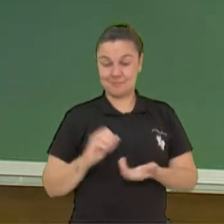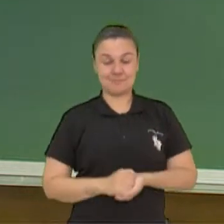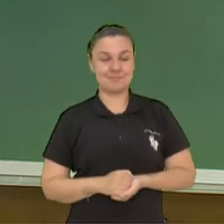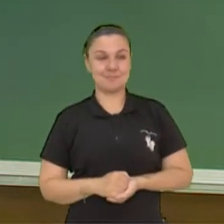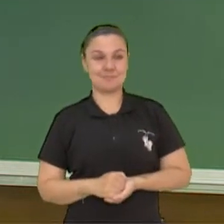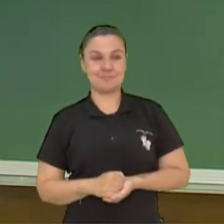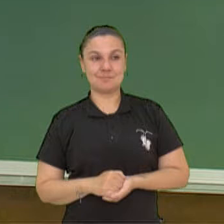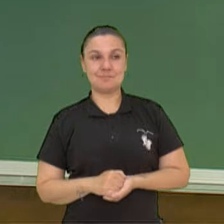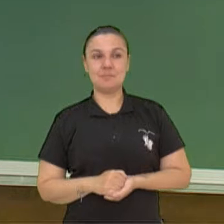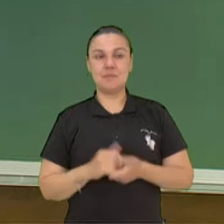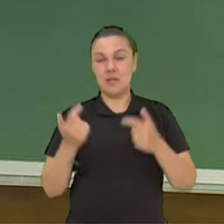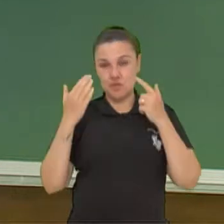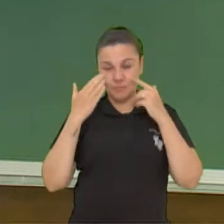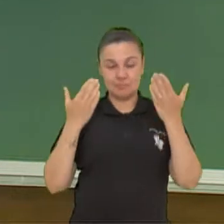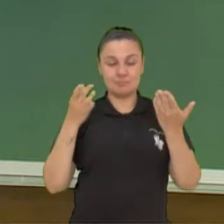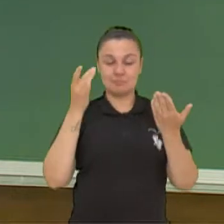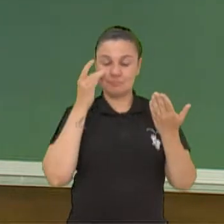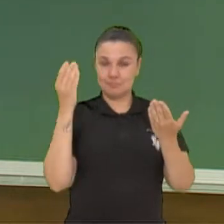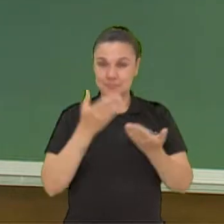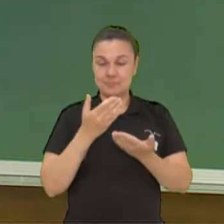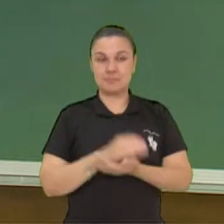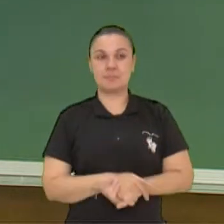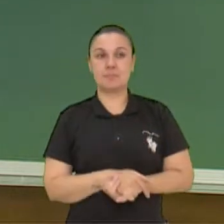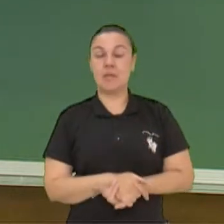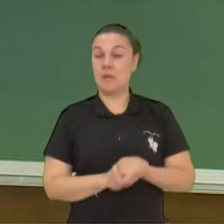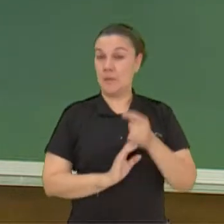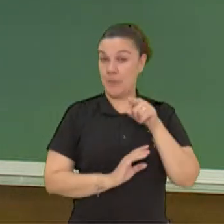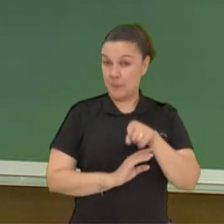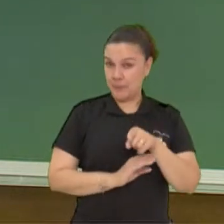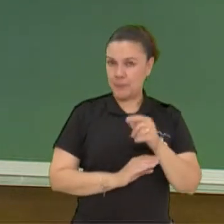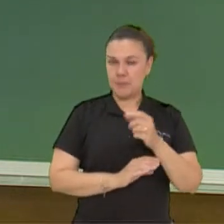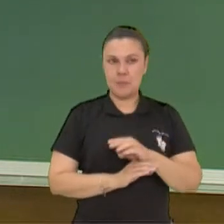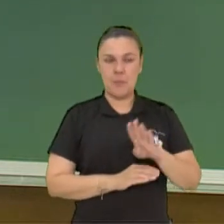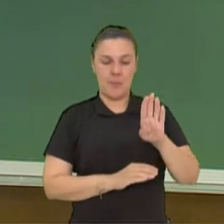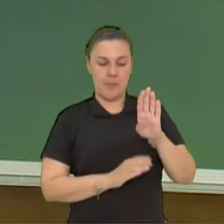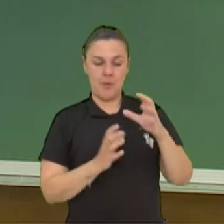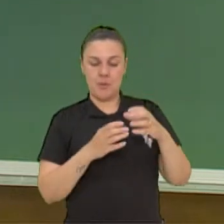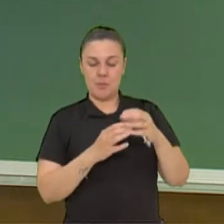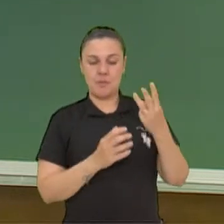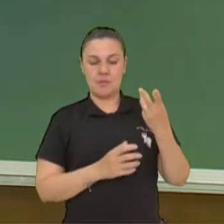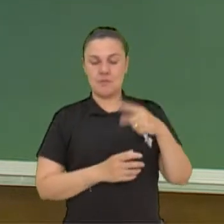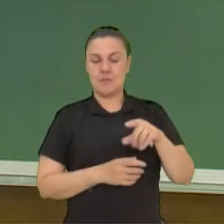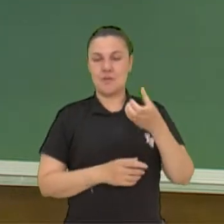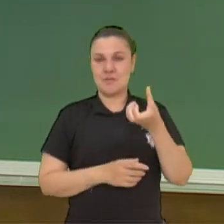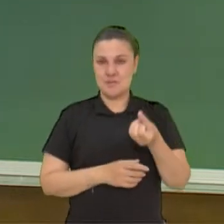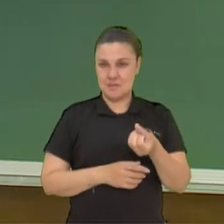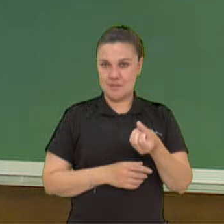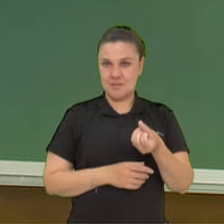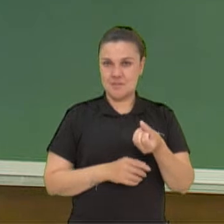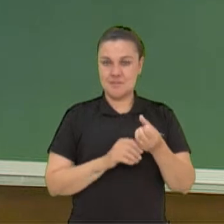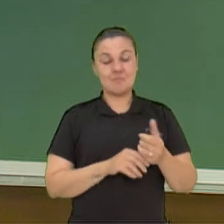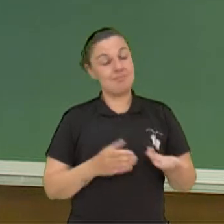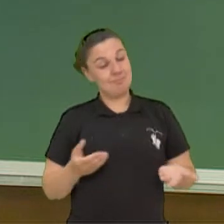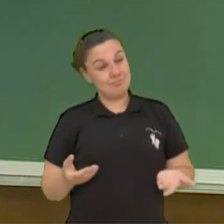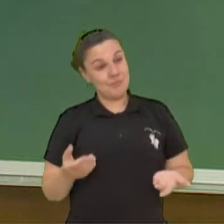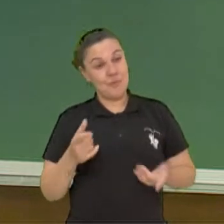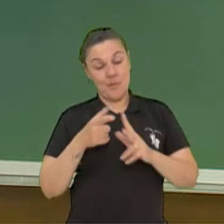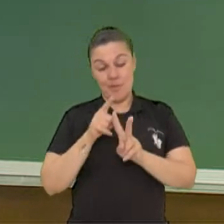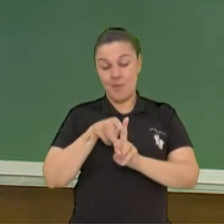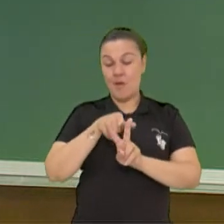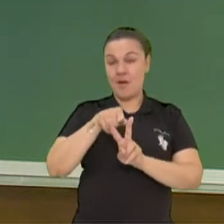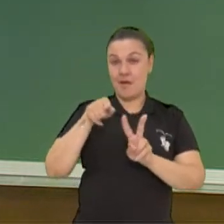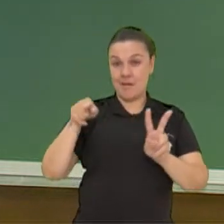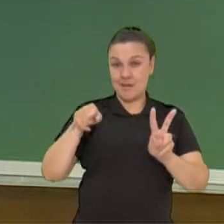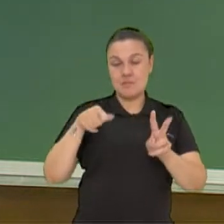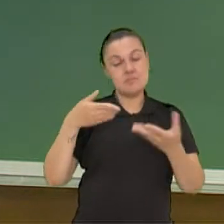variância zero, raiz quadrada de zero, zero. Lembra lá do grupo A, 20, 20, 20, 20 eram valores iguais,